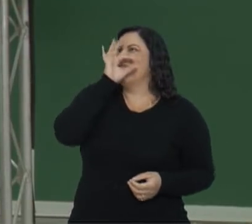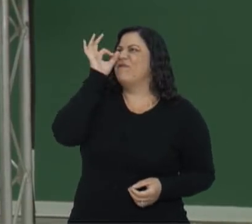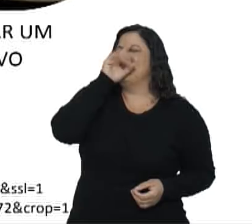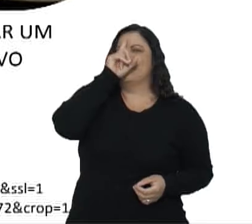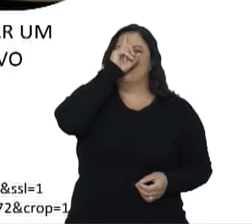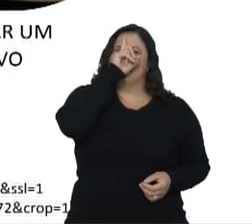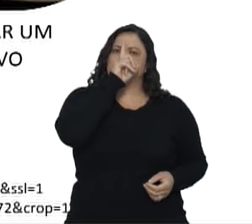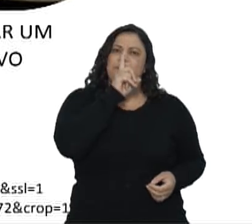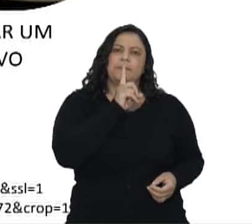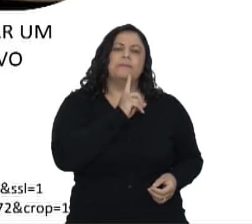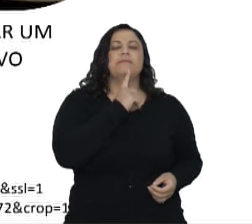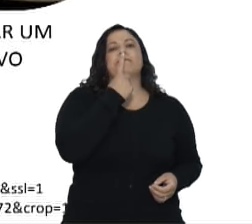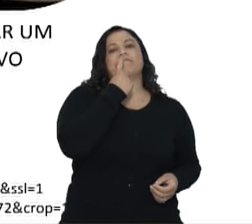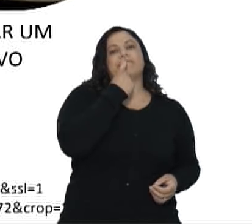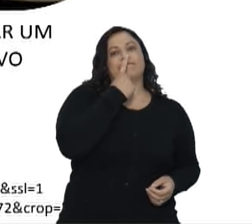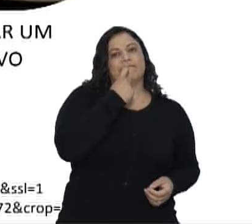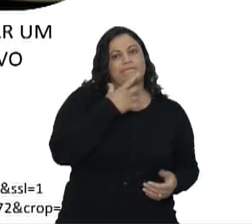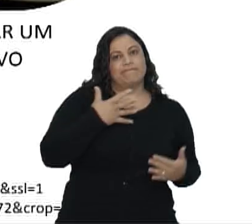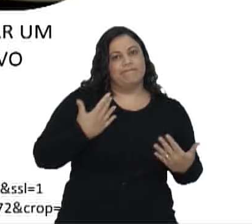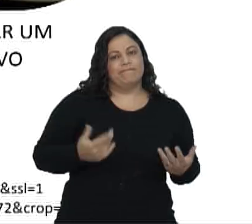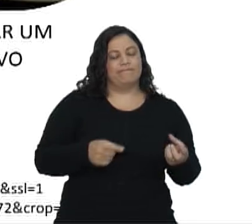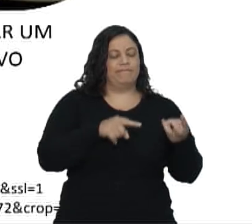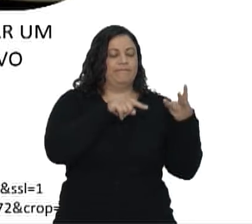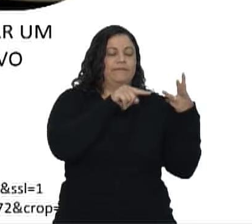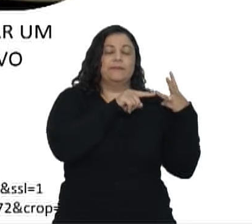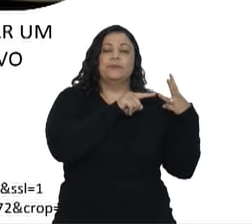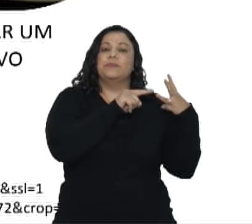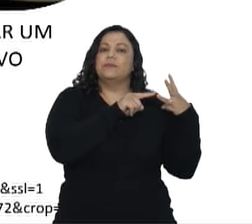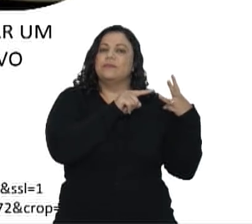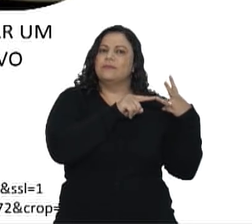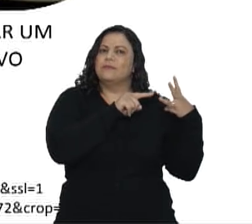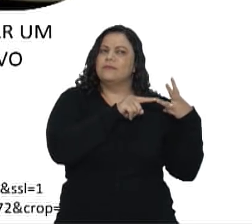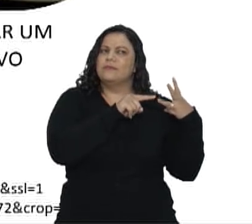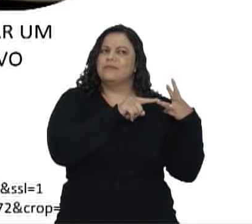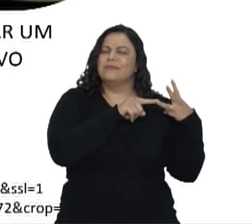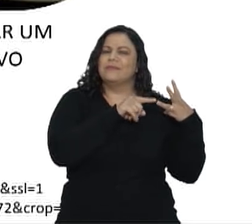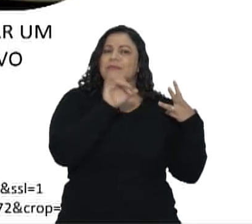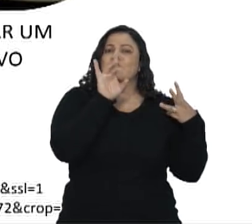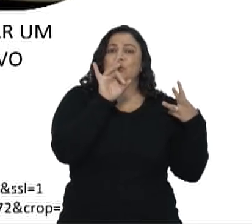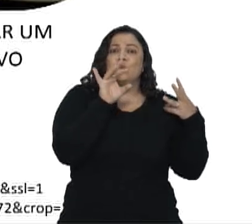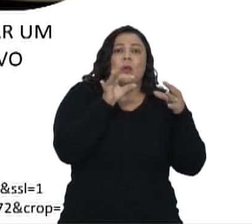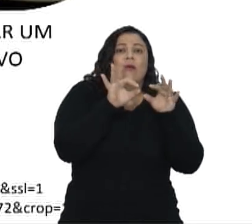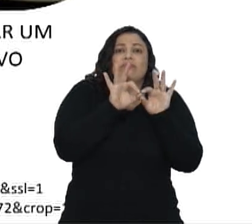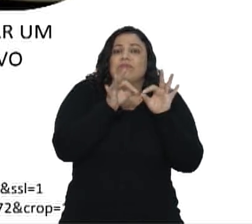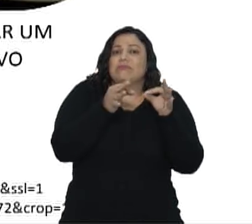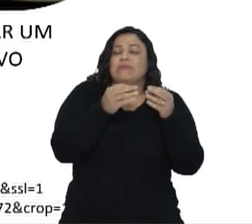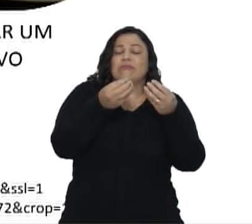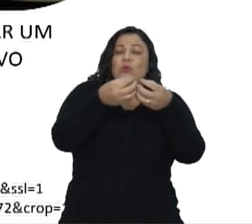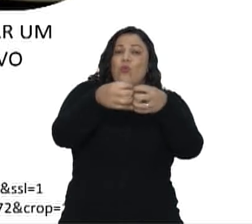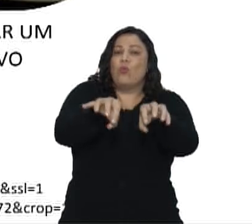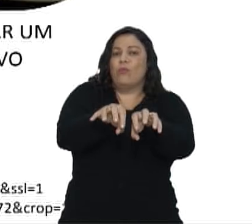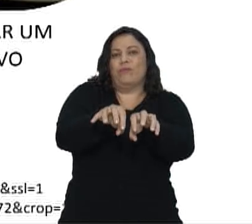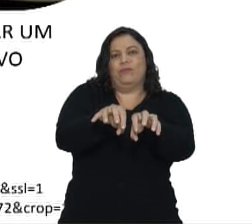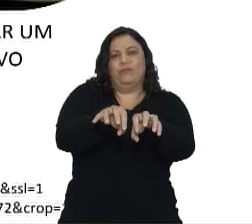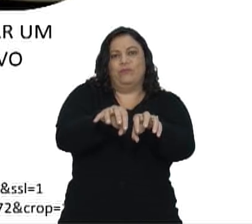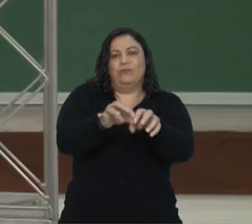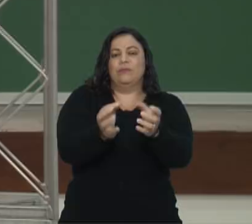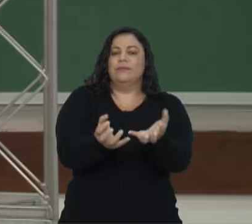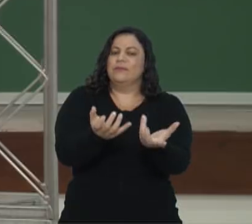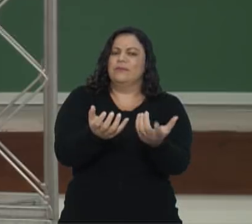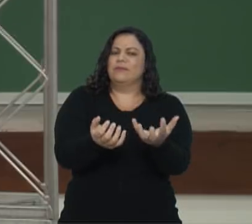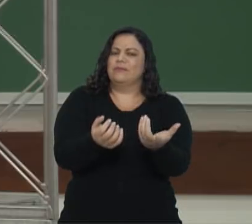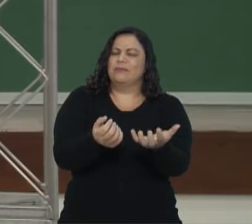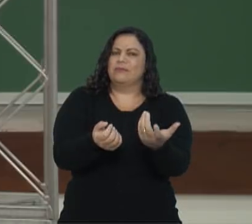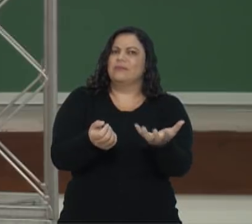amarelados, avermelhados. E uma terceira situação, um simples ato de fritar um ovo. Fritar um ovo é